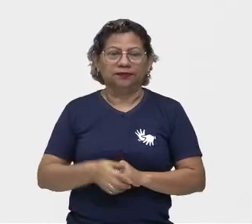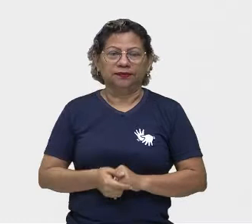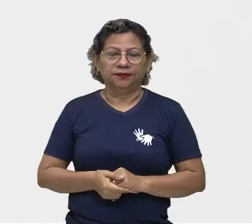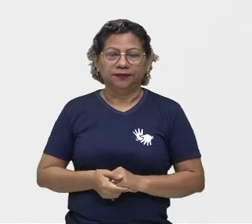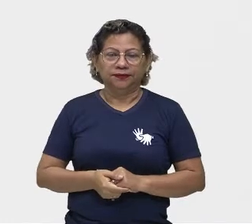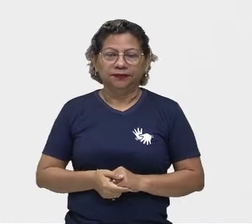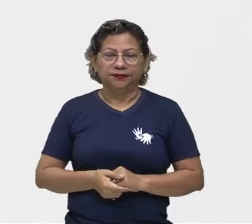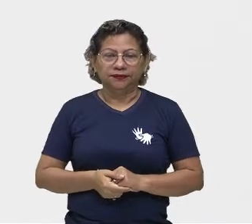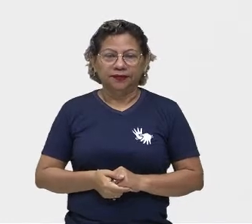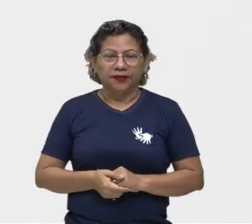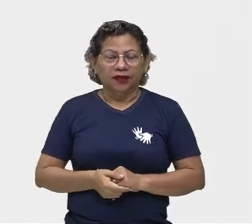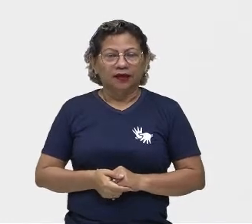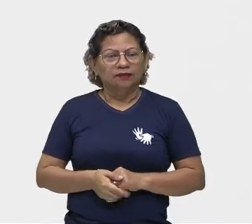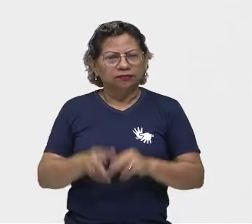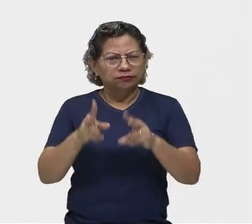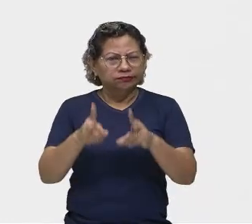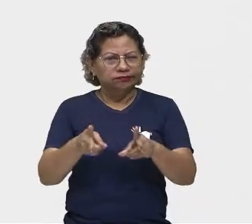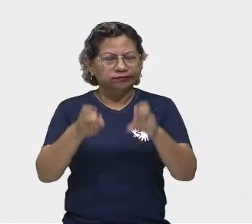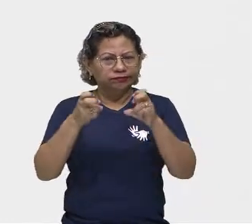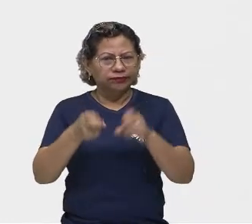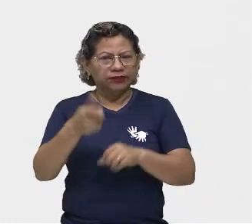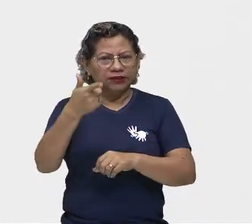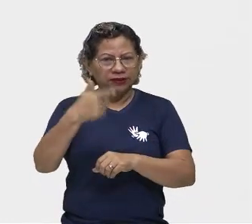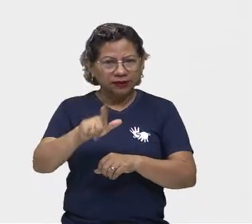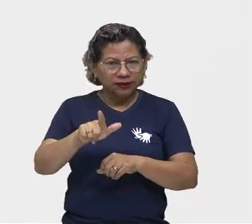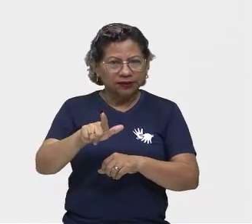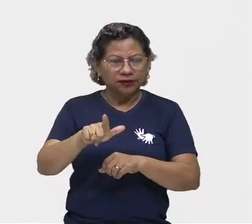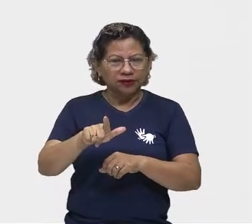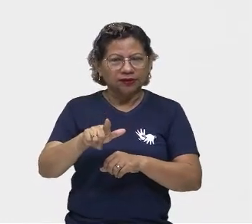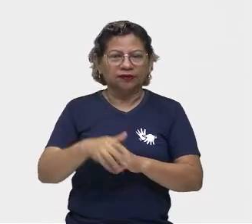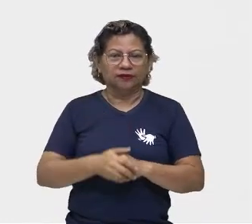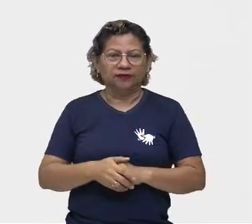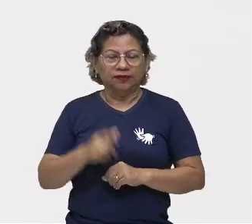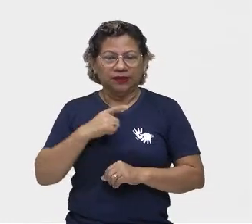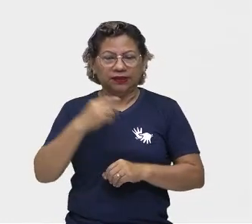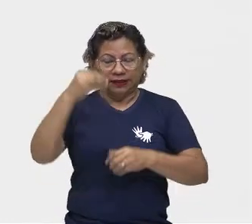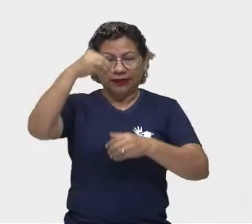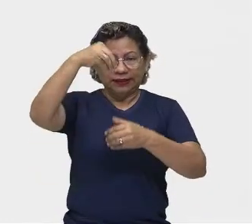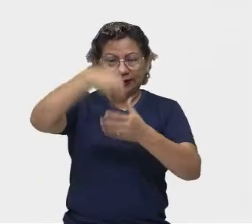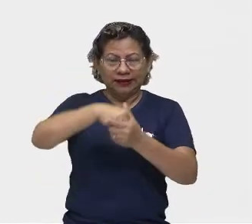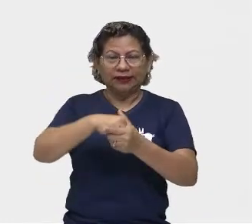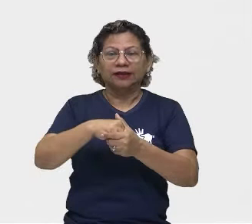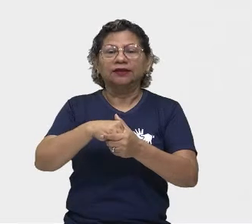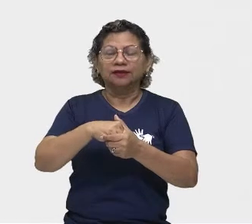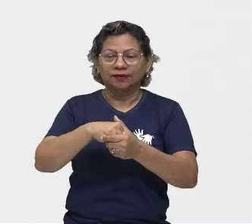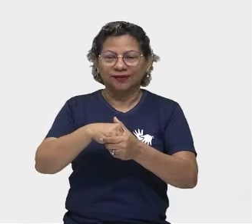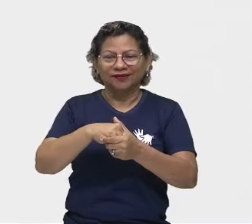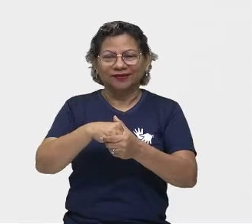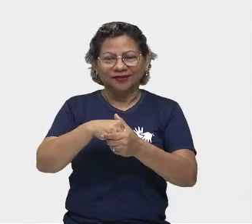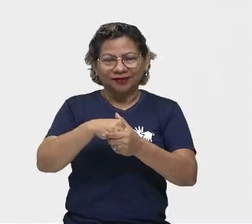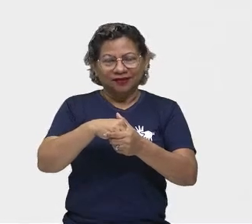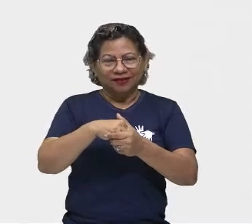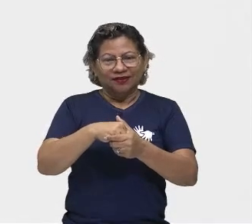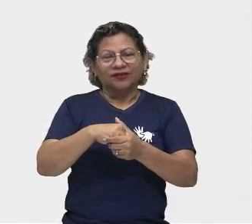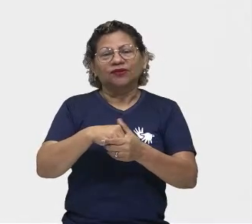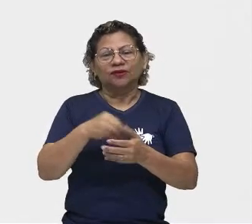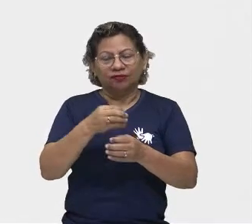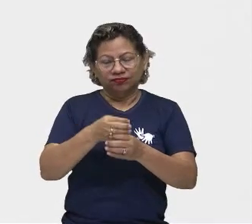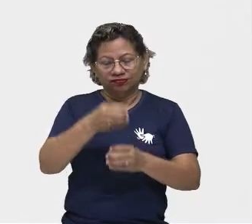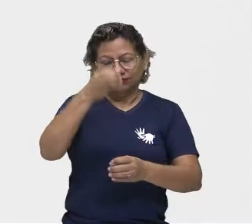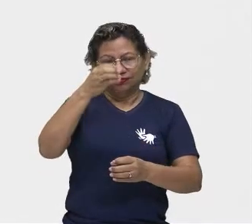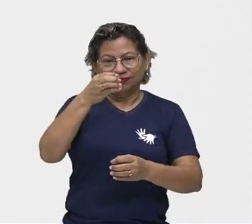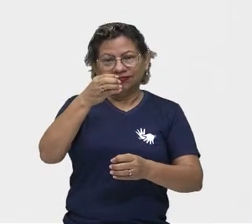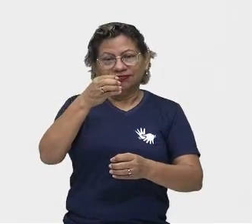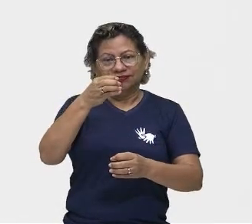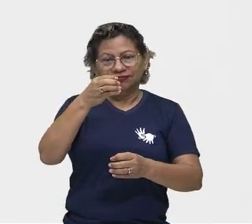Tá bom então aqui a gente consegue observar novamente a epífise que é extremidade a gente observa a medula óssea nessa